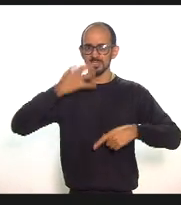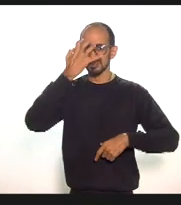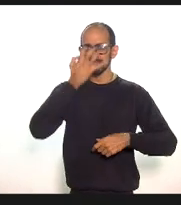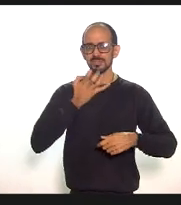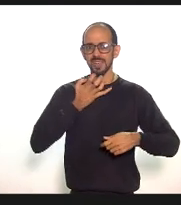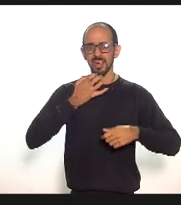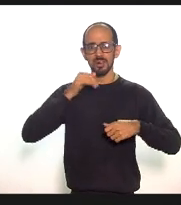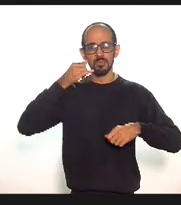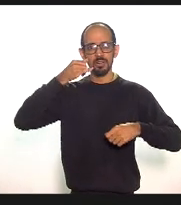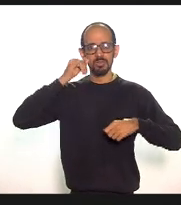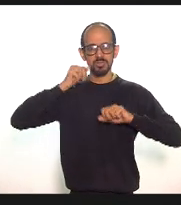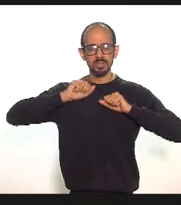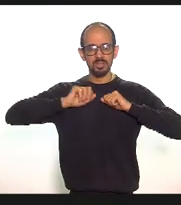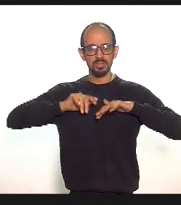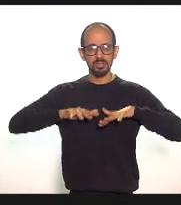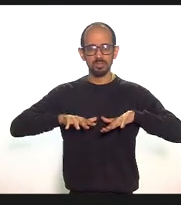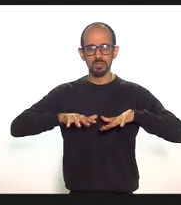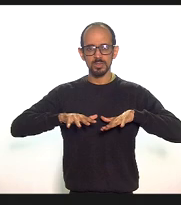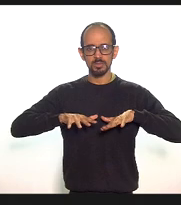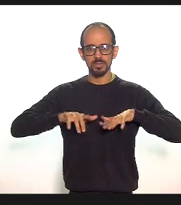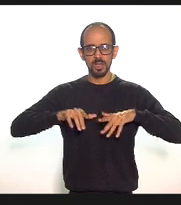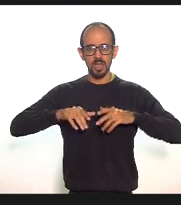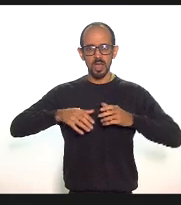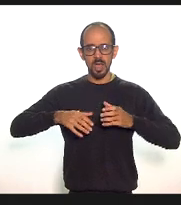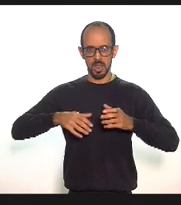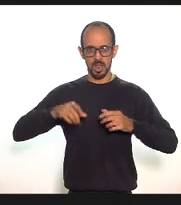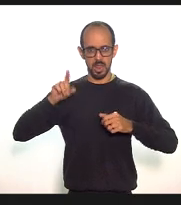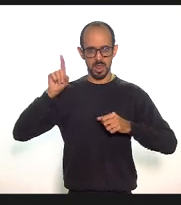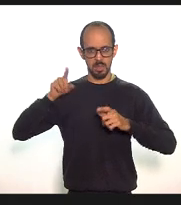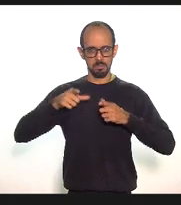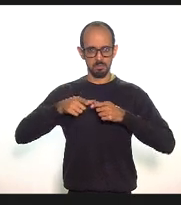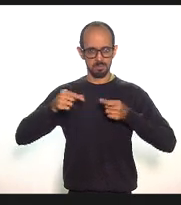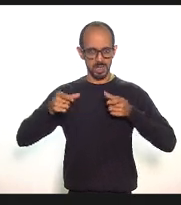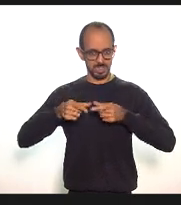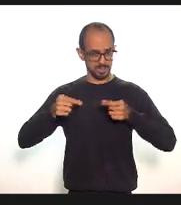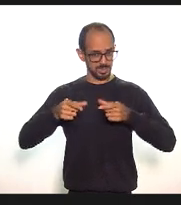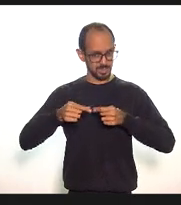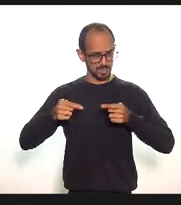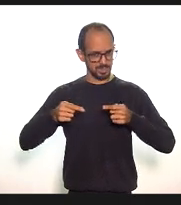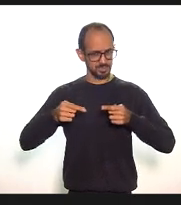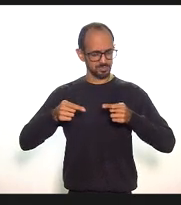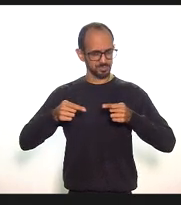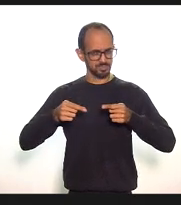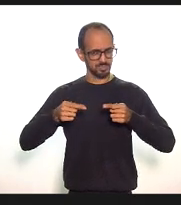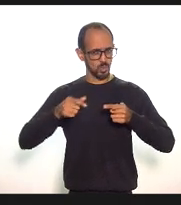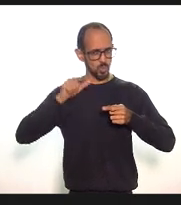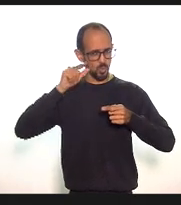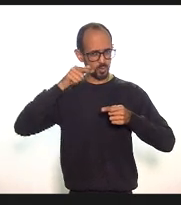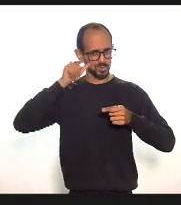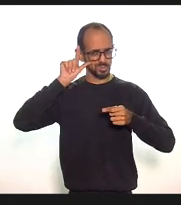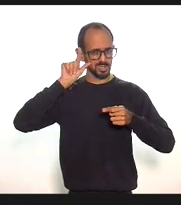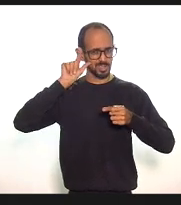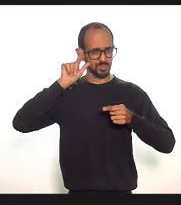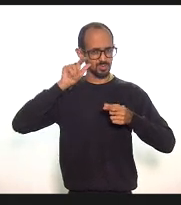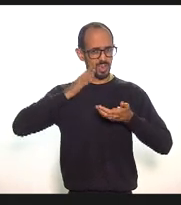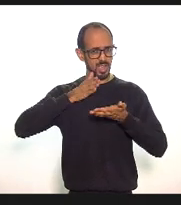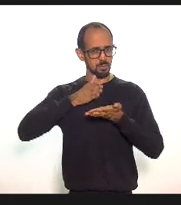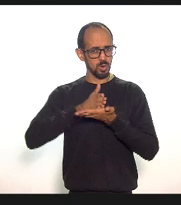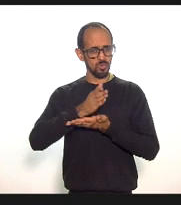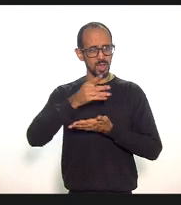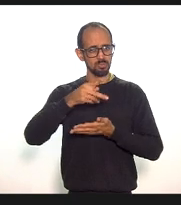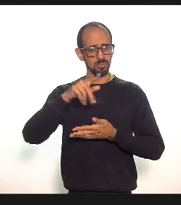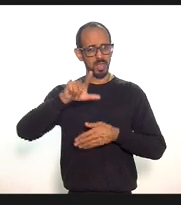pandemia? Em Brasília, deputada Lucinha, na data de ontem, foi aprovado um